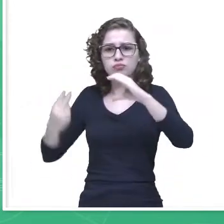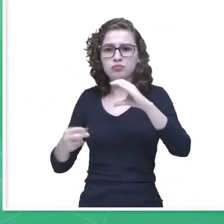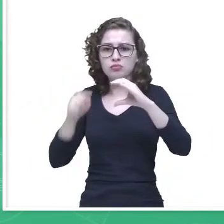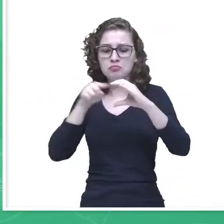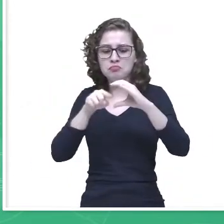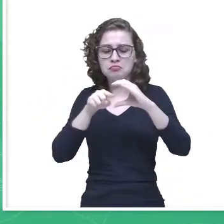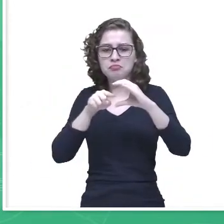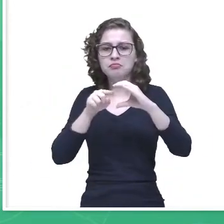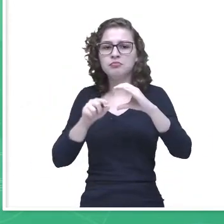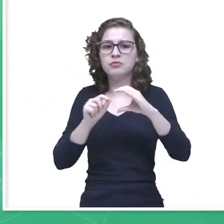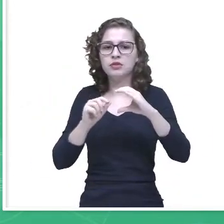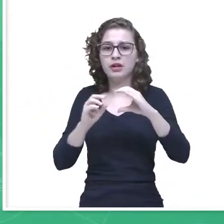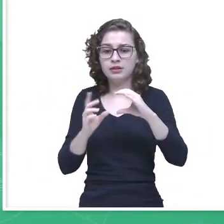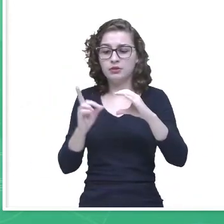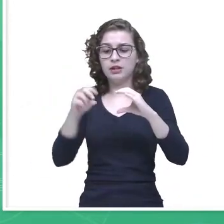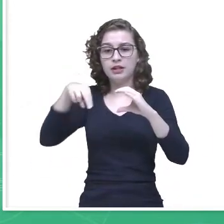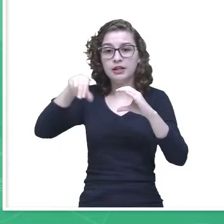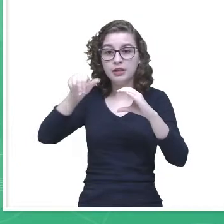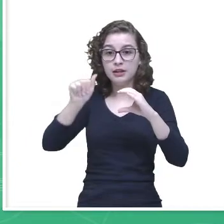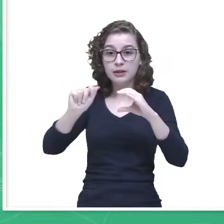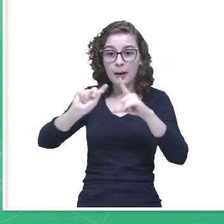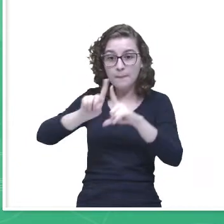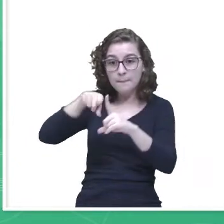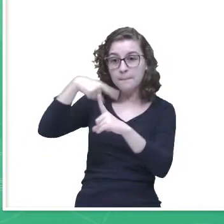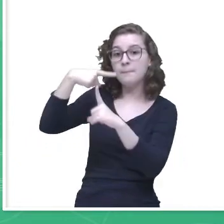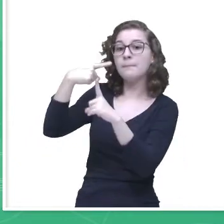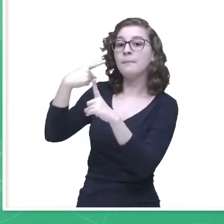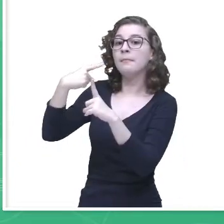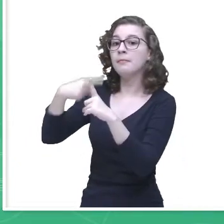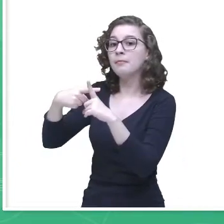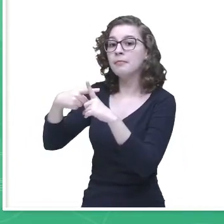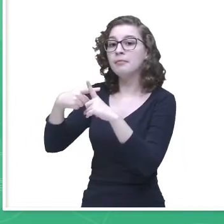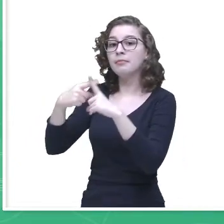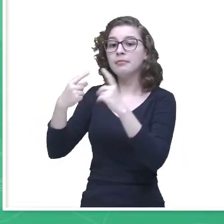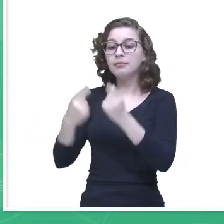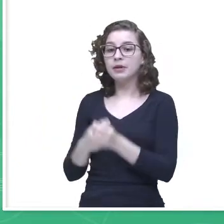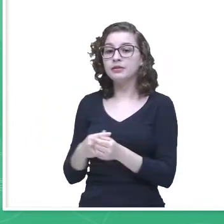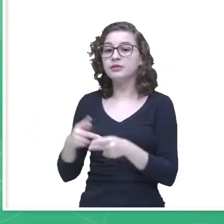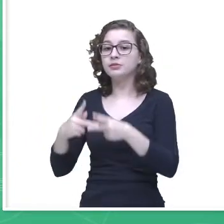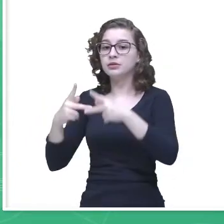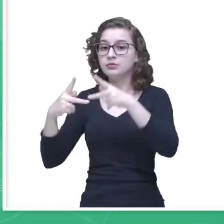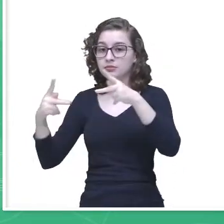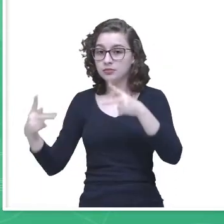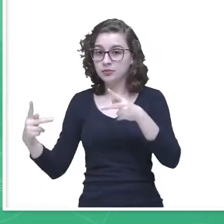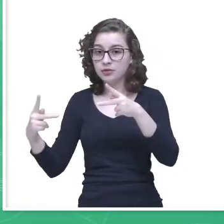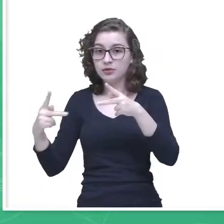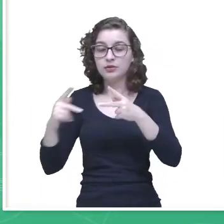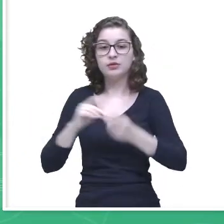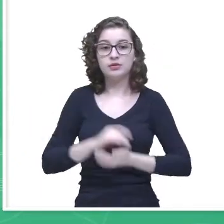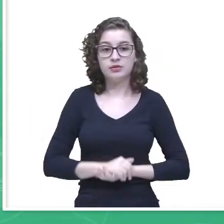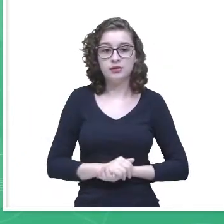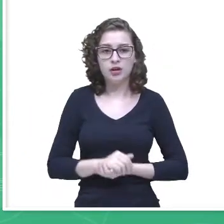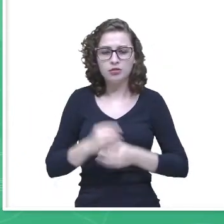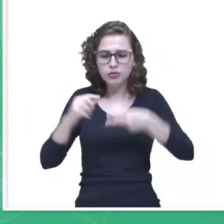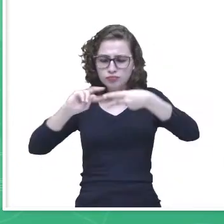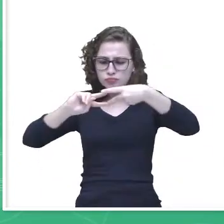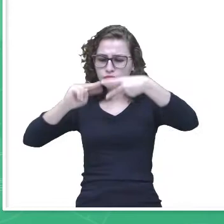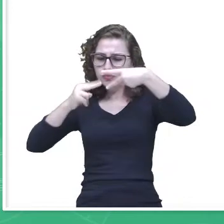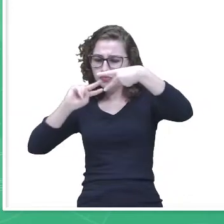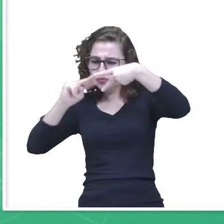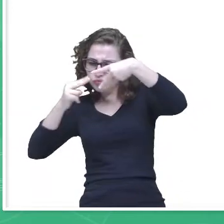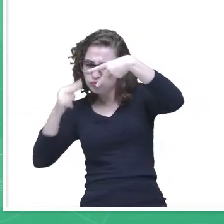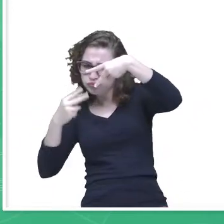vão ser o DNA mais algumas proteínas. Então, é o DNA ali, ó, todo